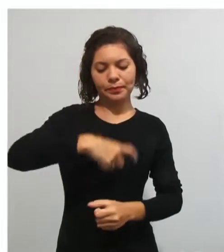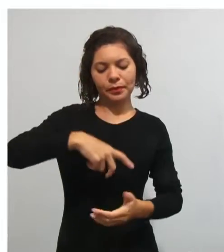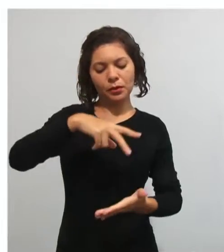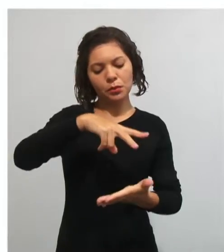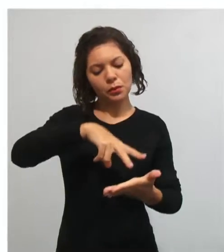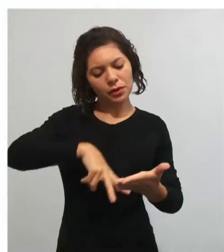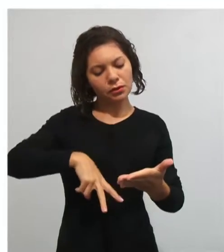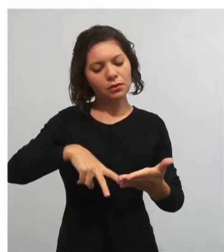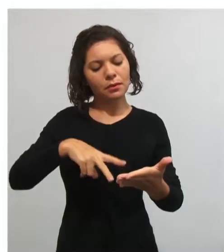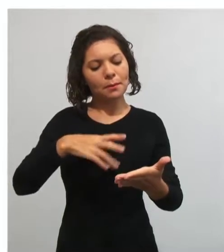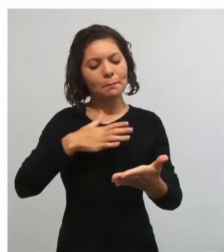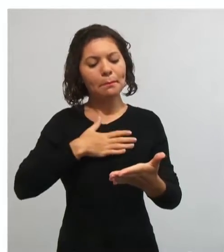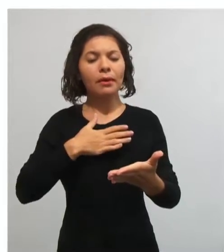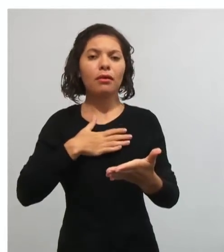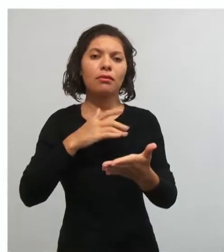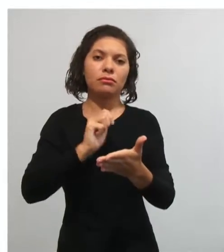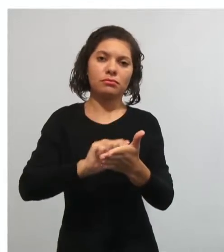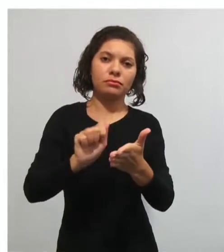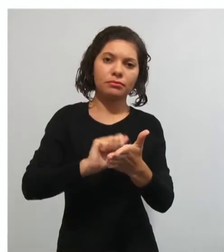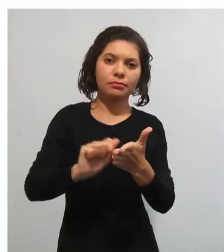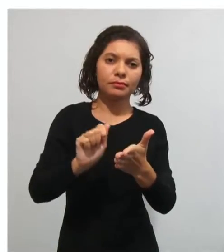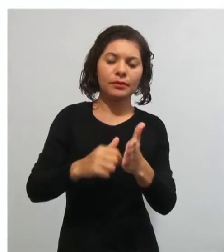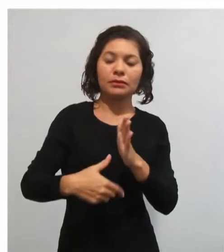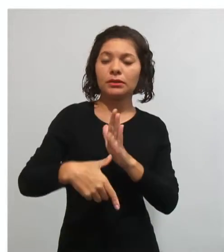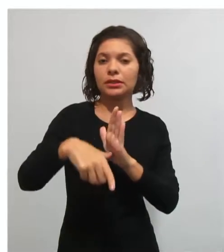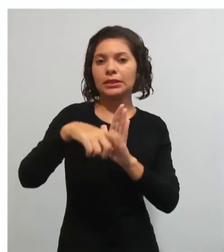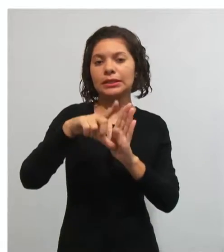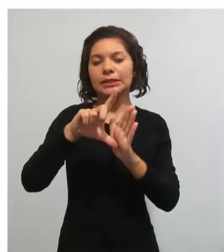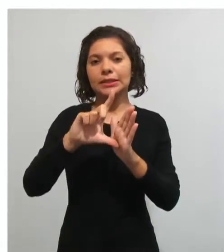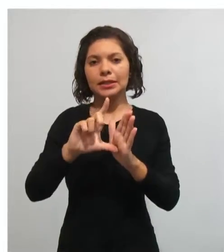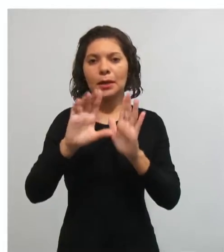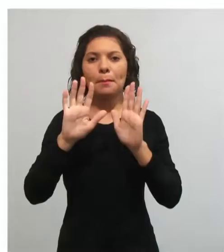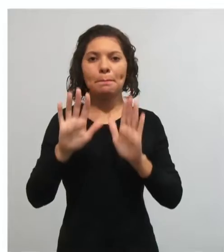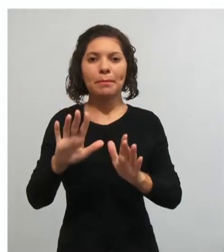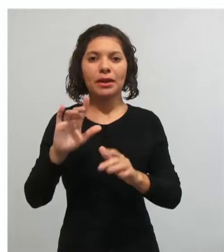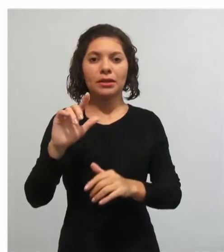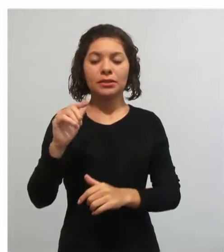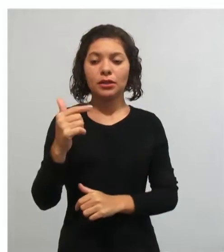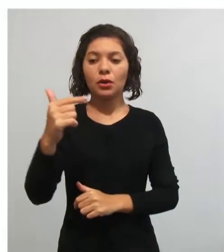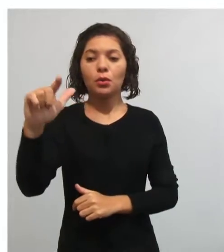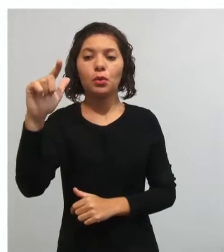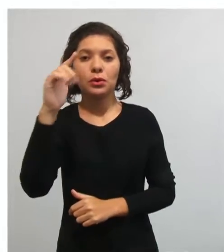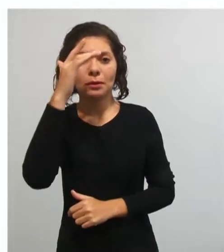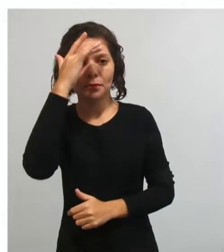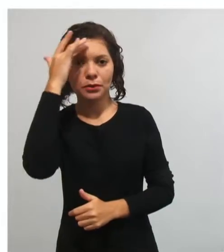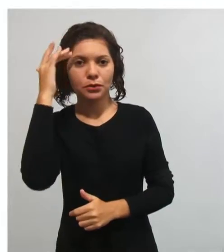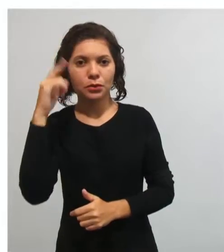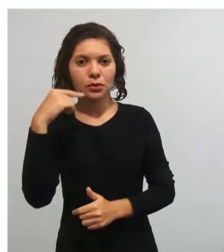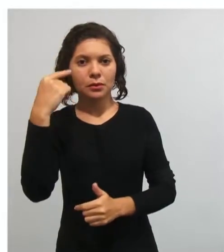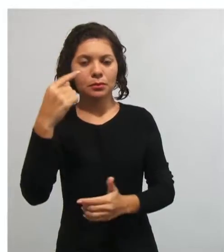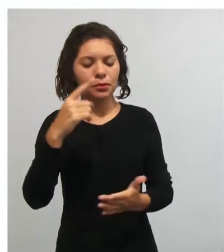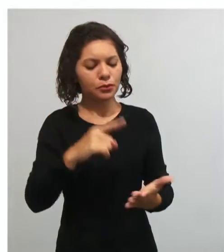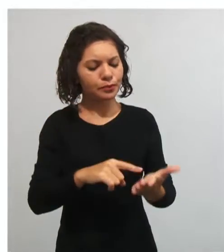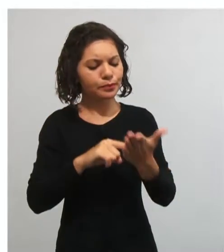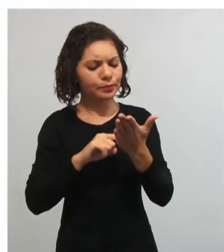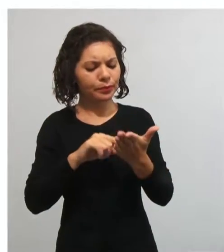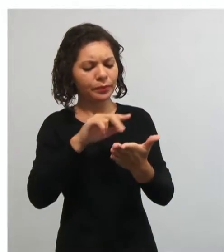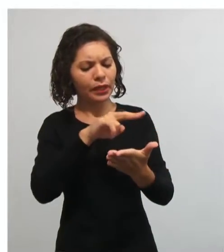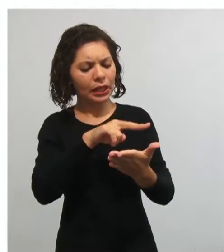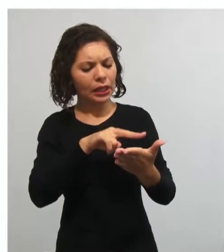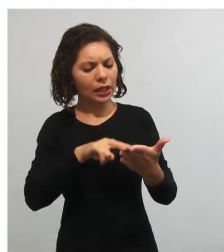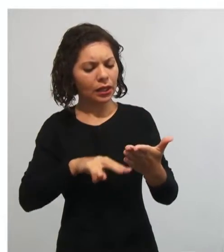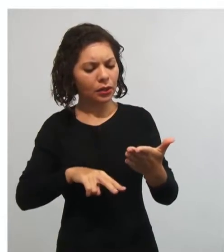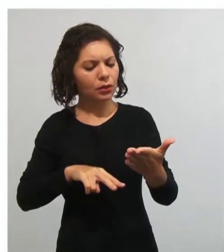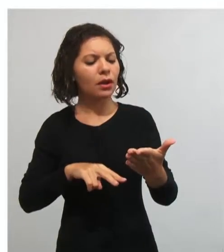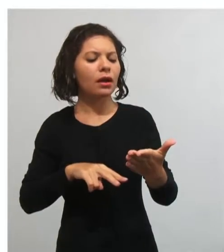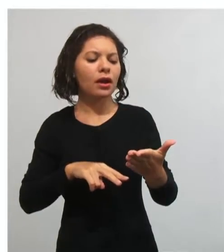ideal, por antecipação. Agora, o leitor real é aquele que se assume